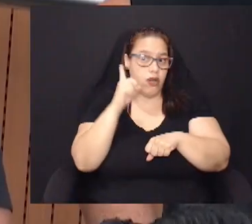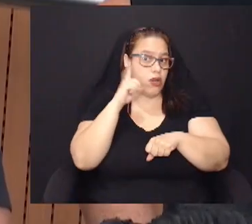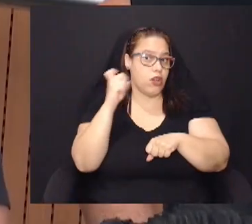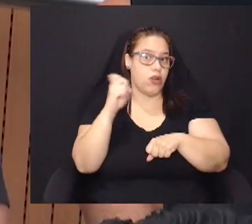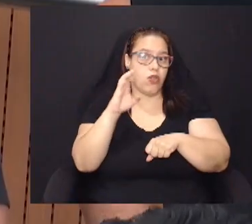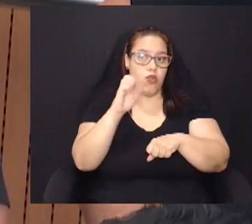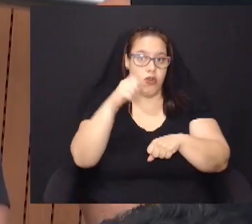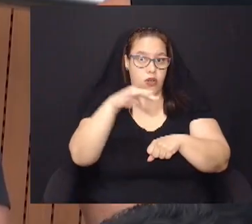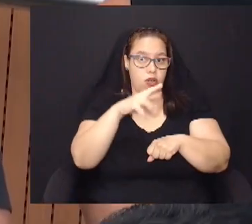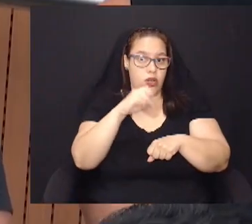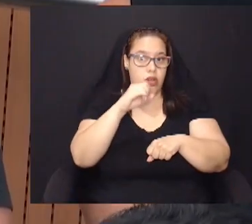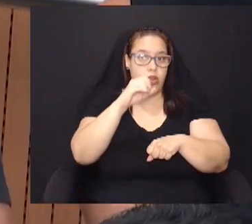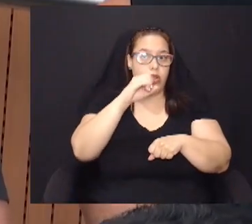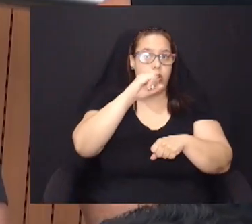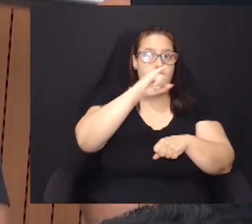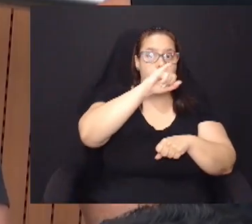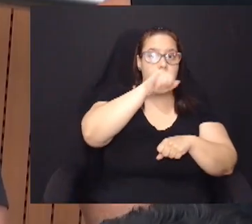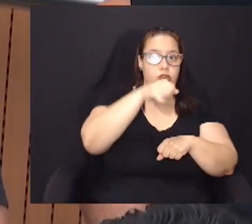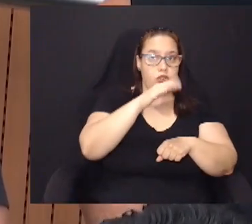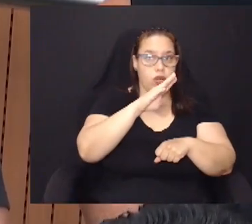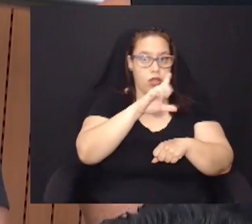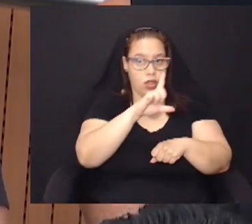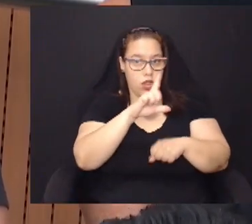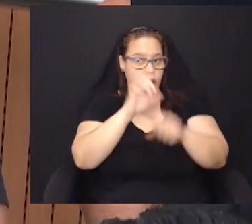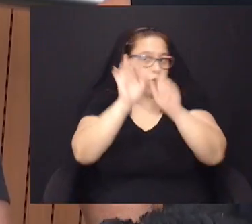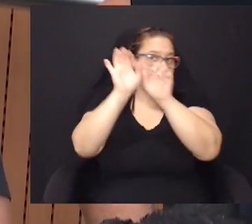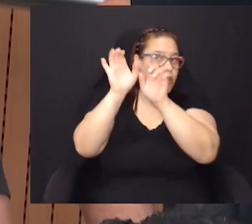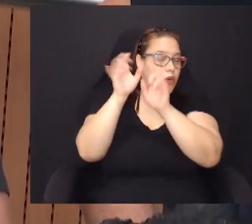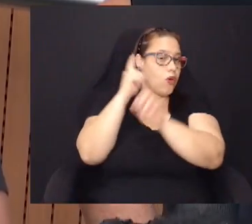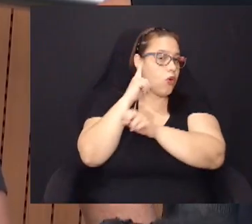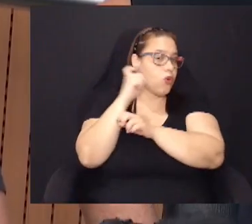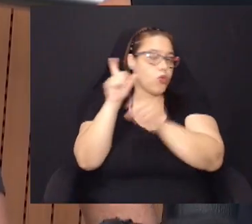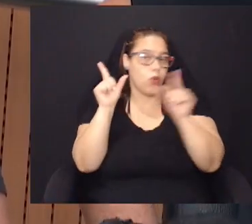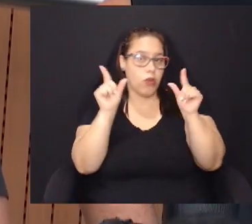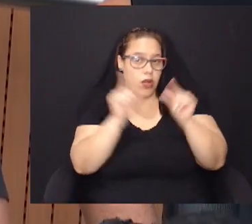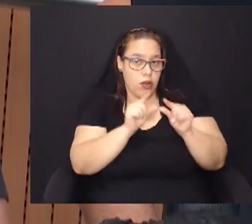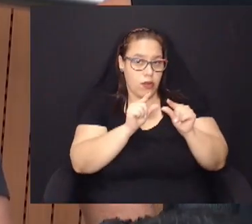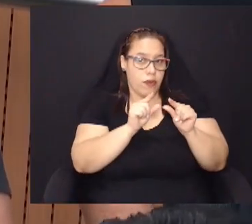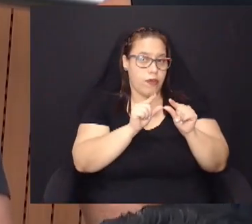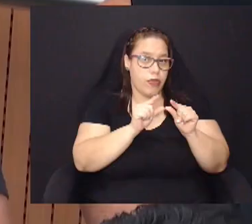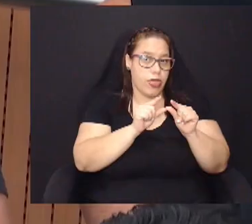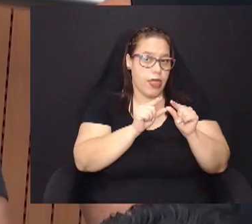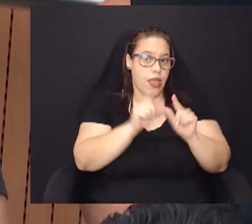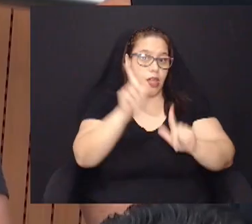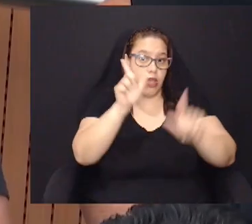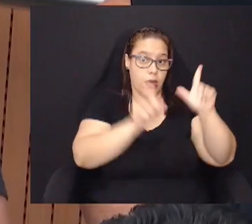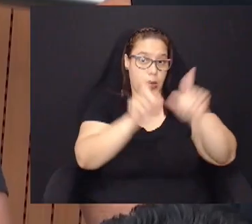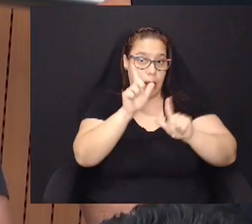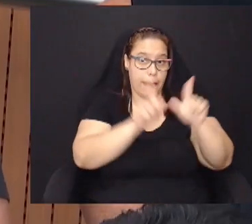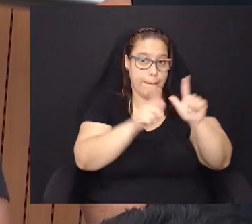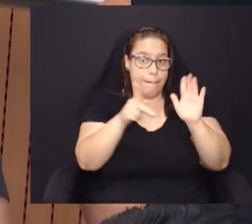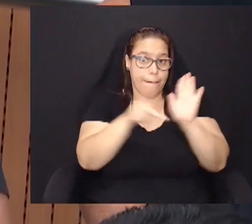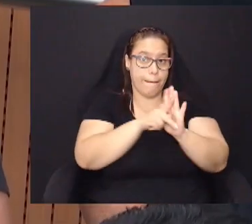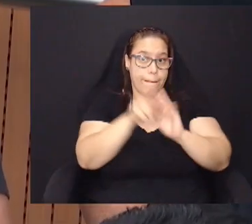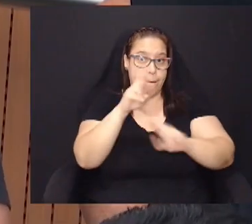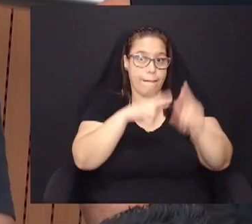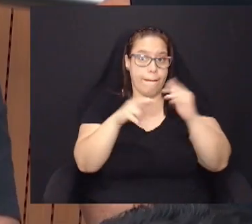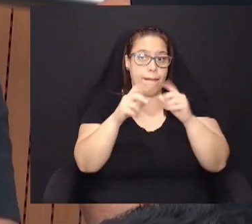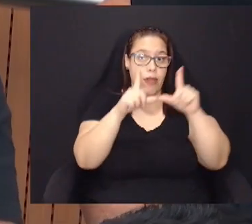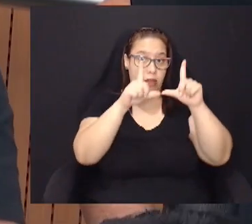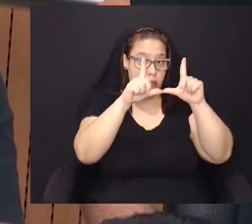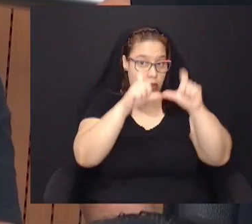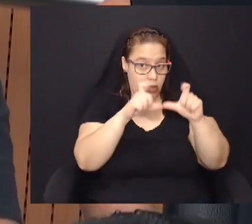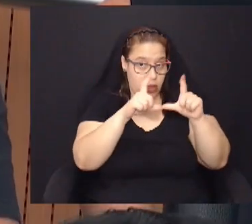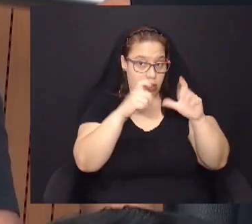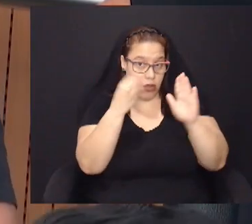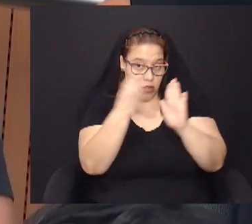Uma JBL que está lá no cantinho lá para manter o som mais baixo. E também a televisão, que o próprio fiscal bateu foto, ali